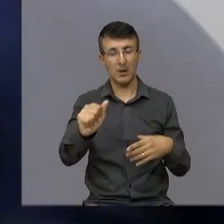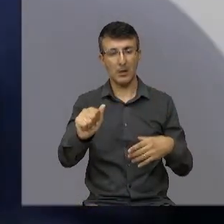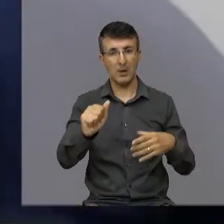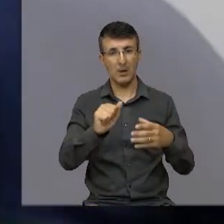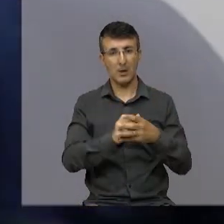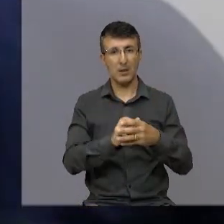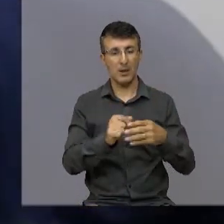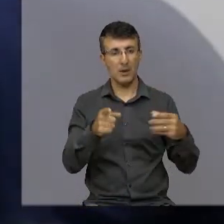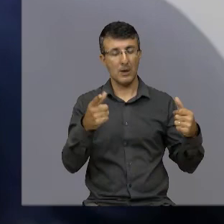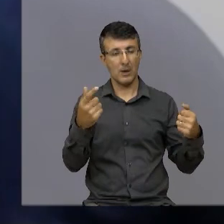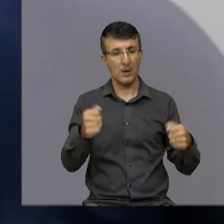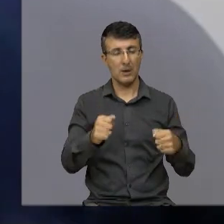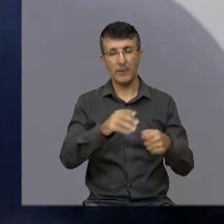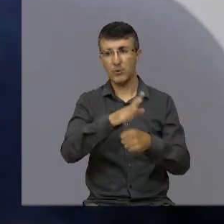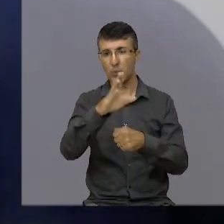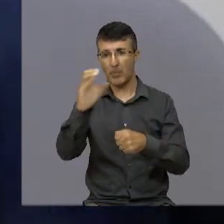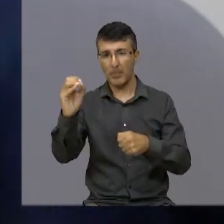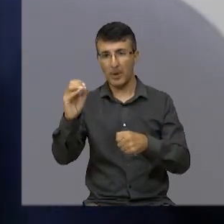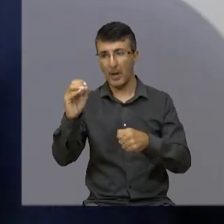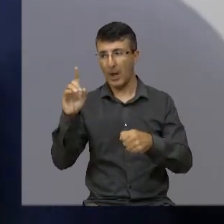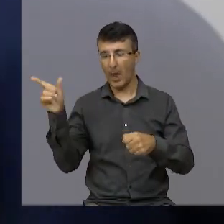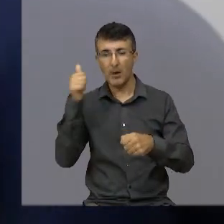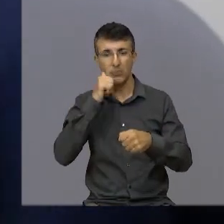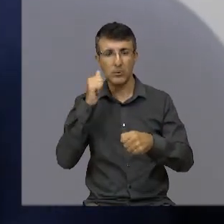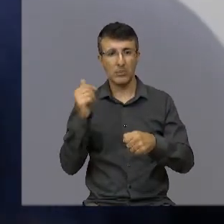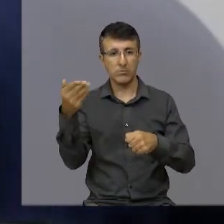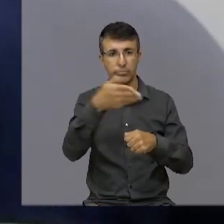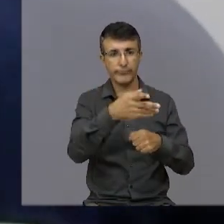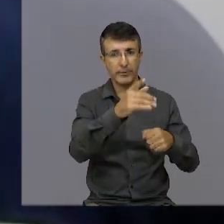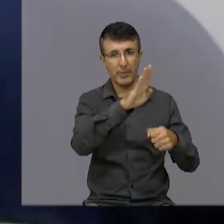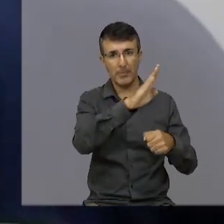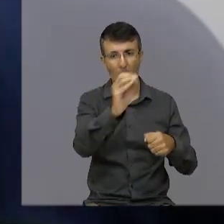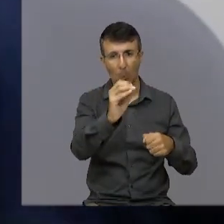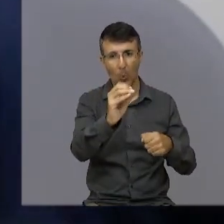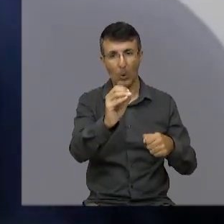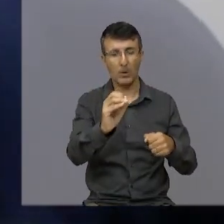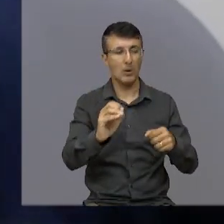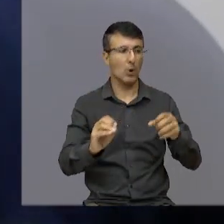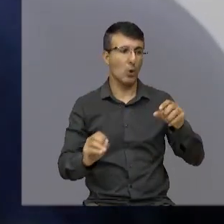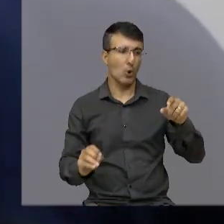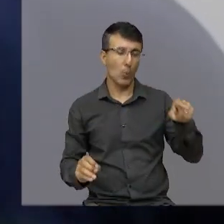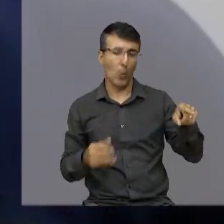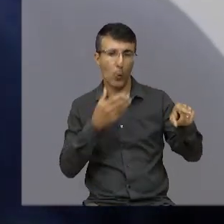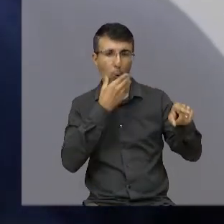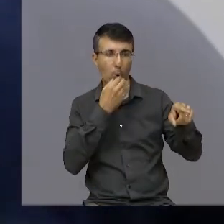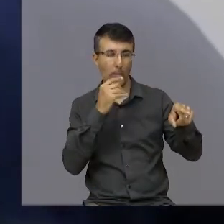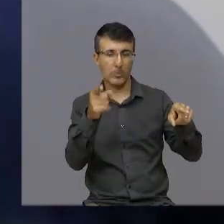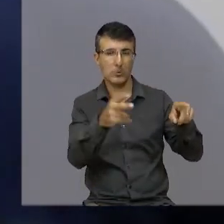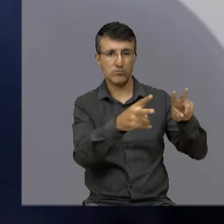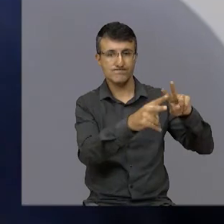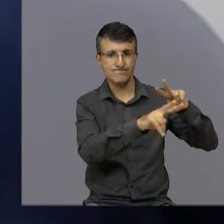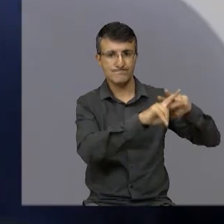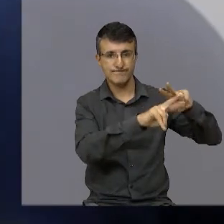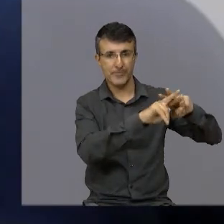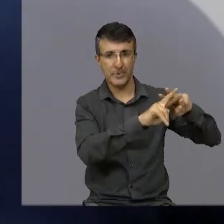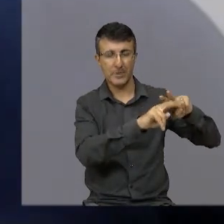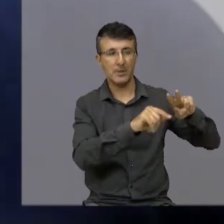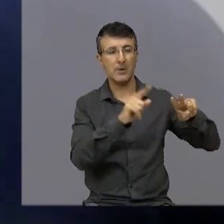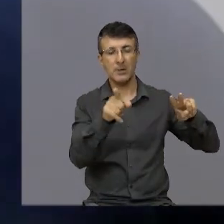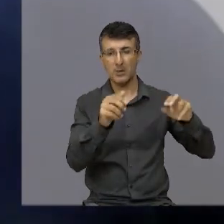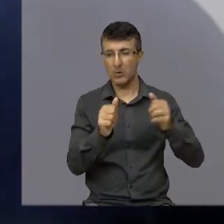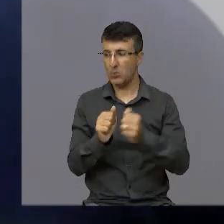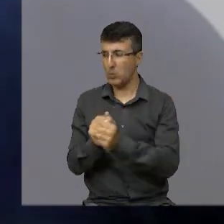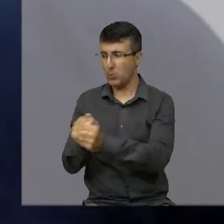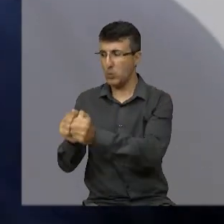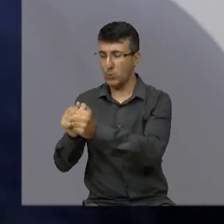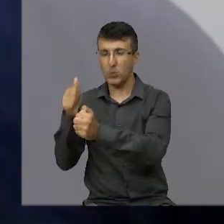preso, a gente acompanha ou então encaminha essa mulher. Eu não me recordo de mulher